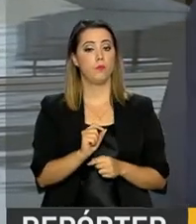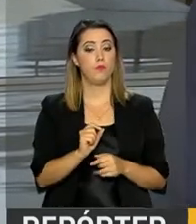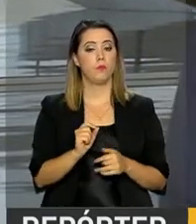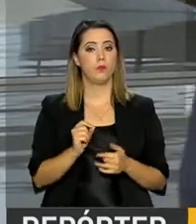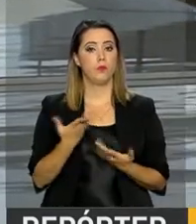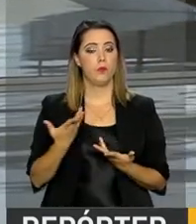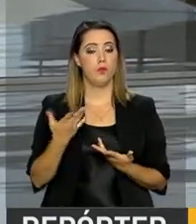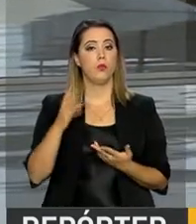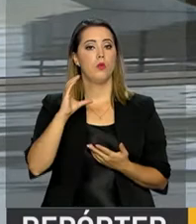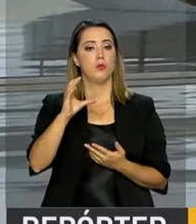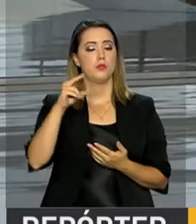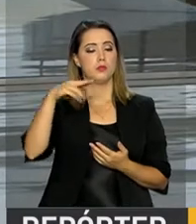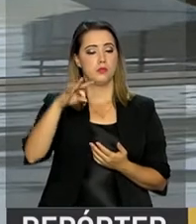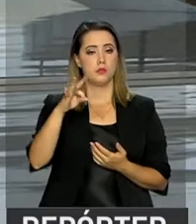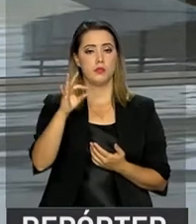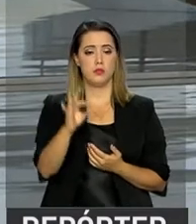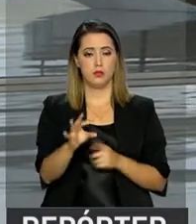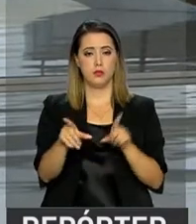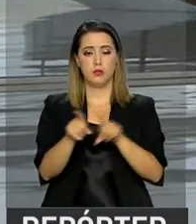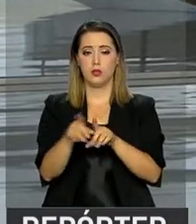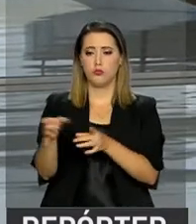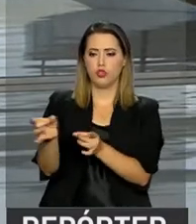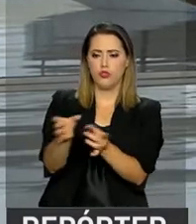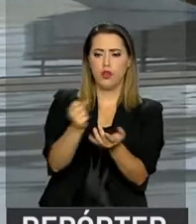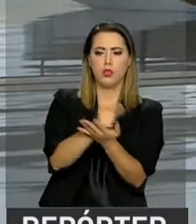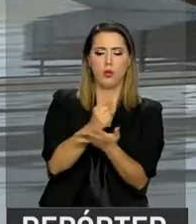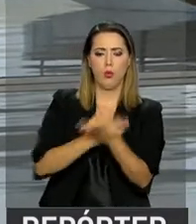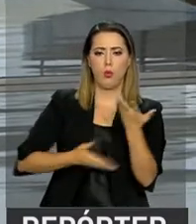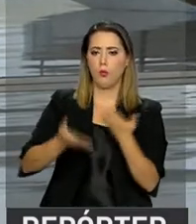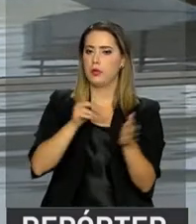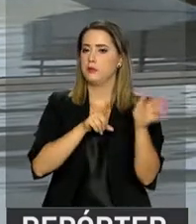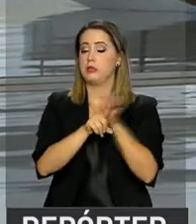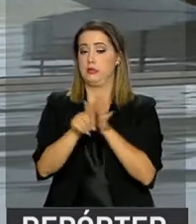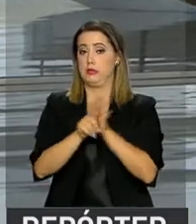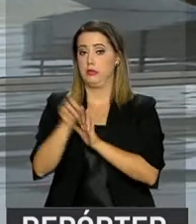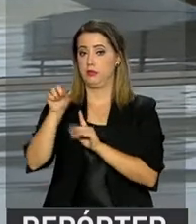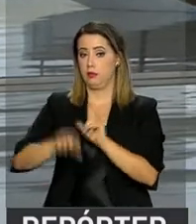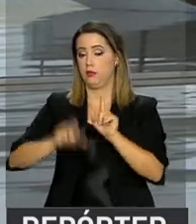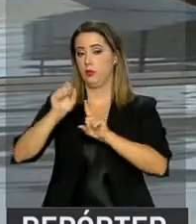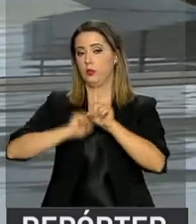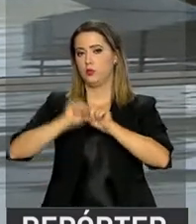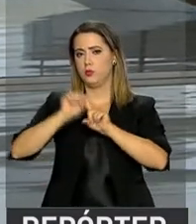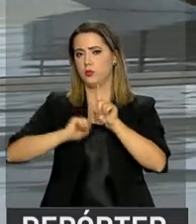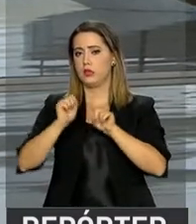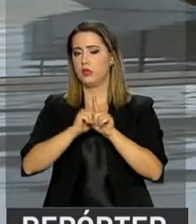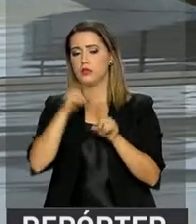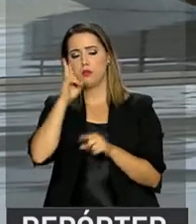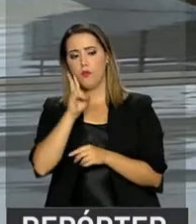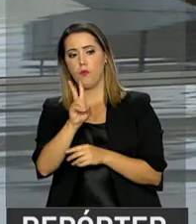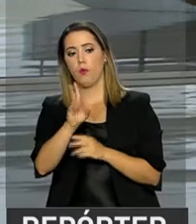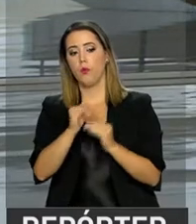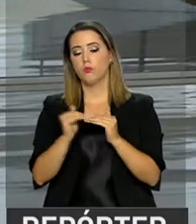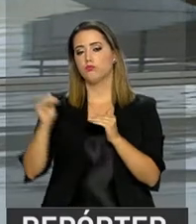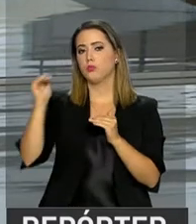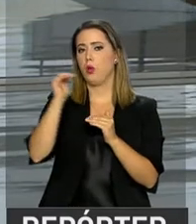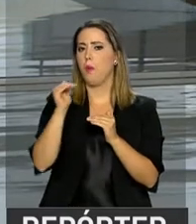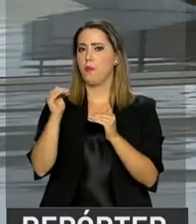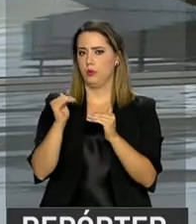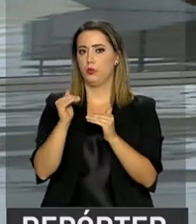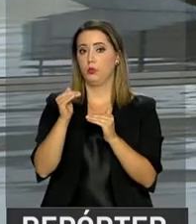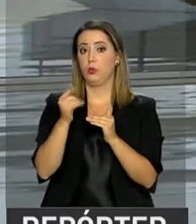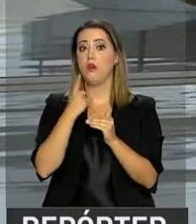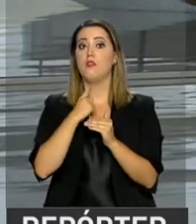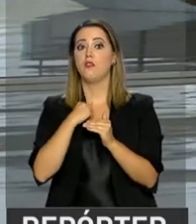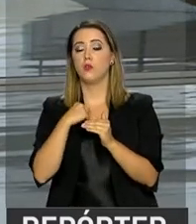olha o roberto a confederação nacional do comércio fez a apuração neste mês de outubro e descobriu que houve um aumento na intenção de consumo das famílias